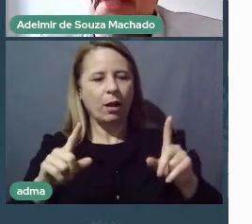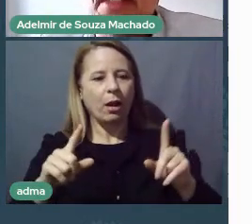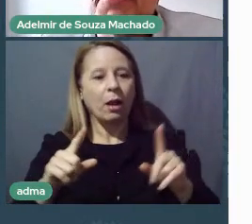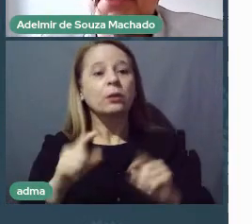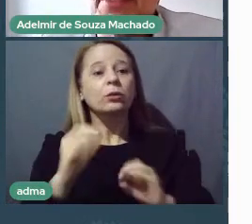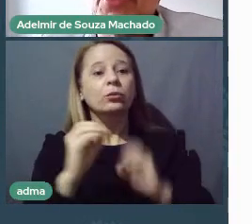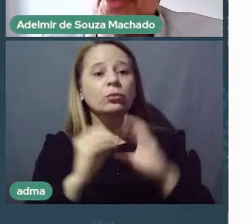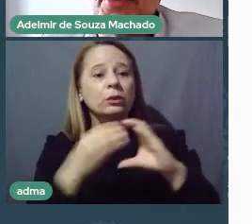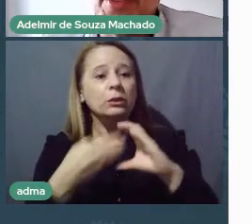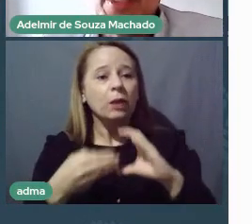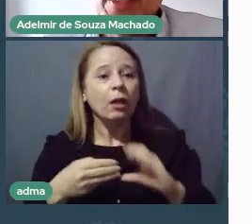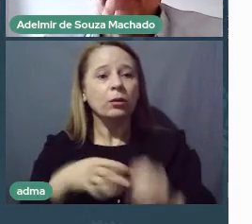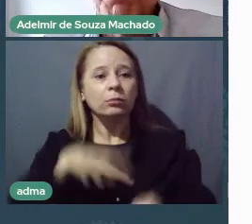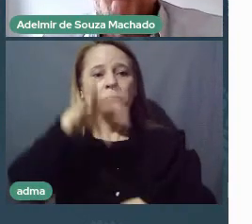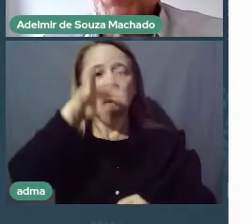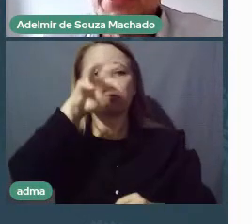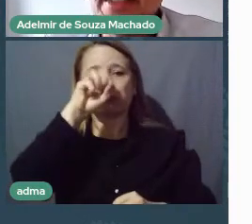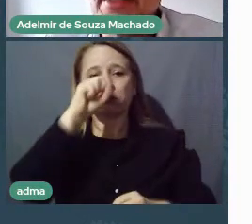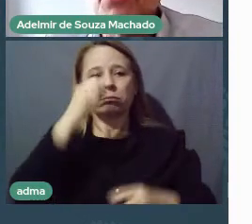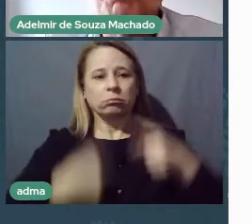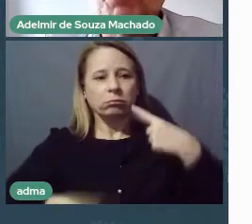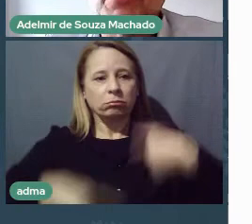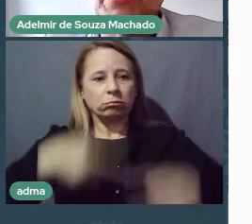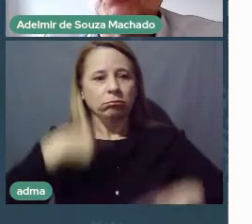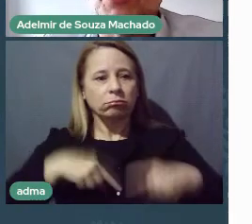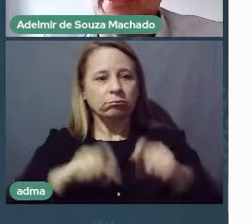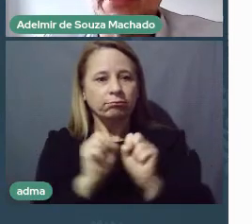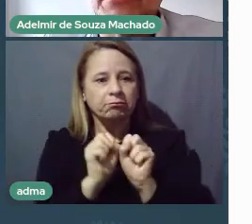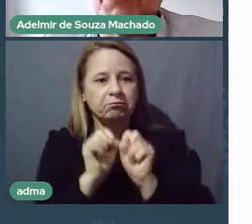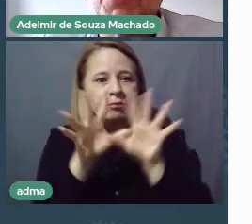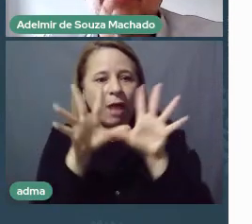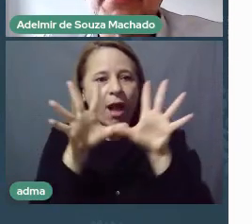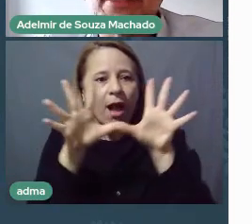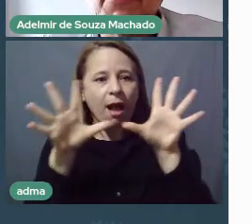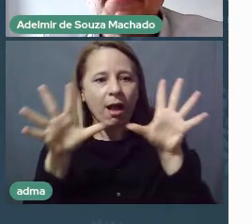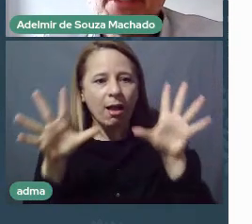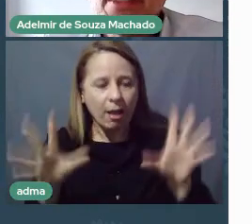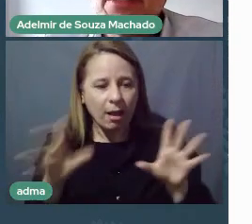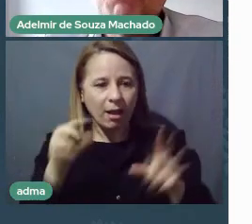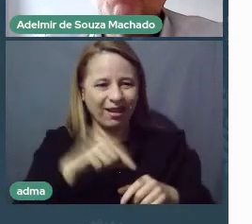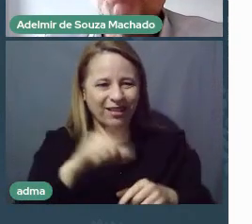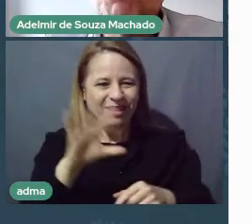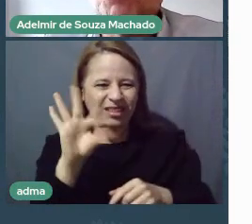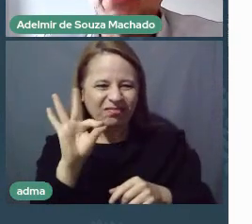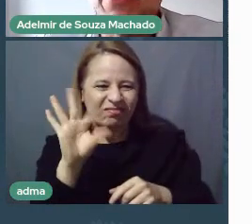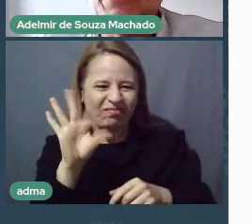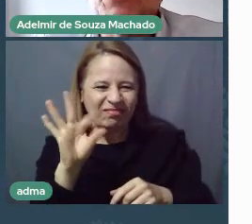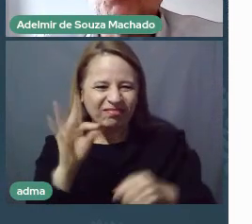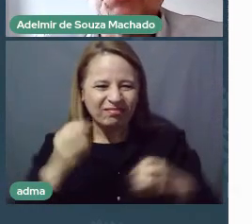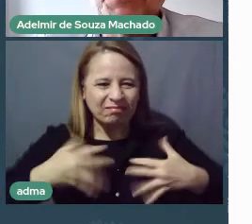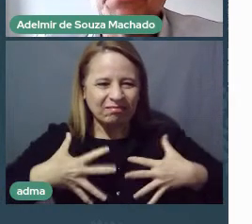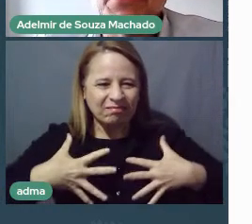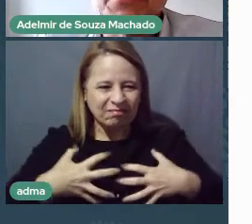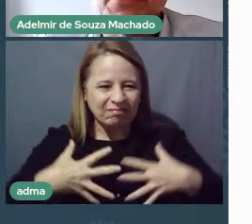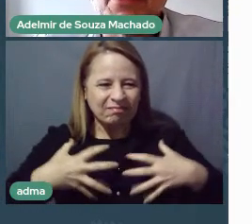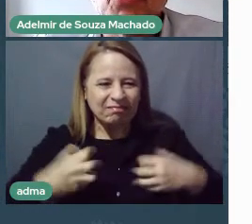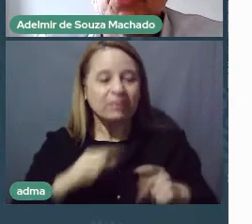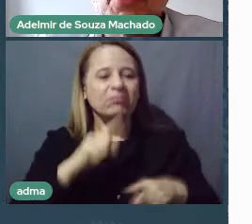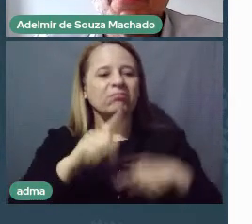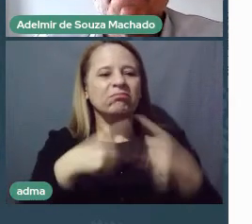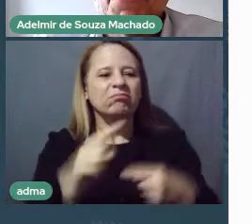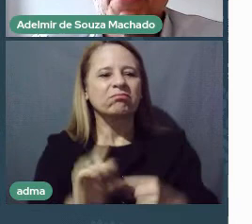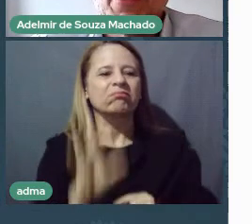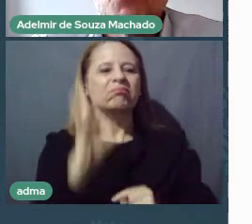do sistema respiratório, amplificando, portanto, esta inflamação, que vão provocar, em última